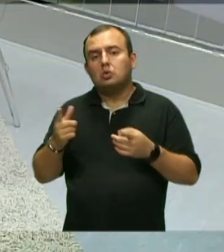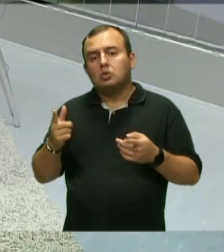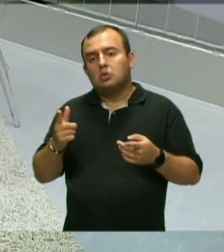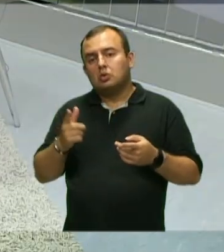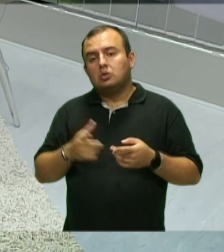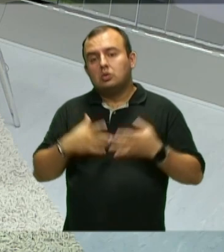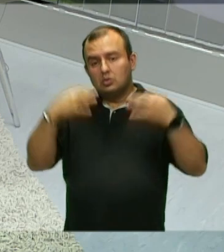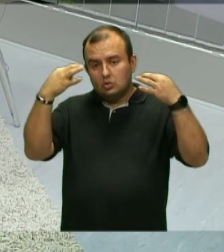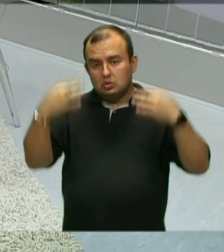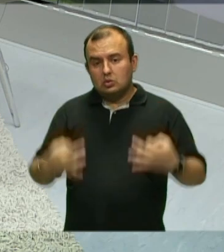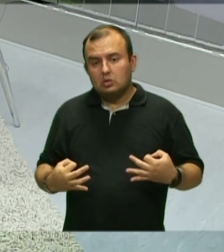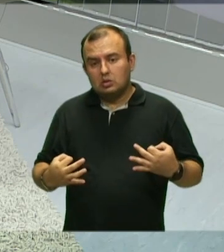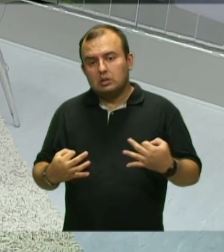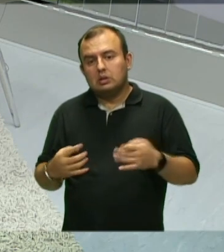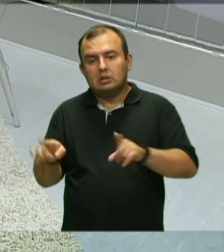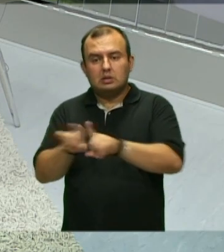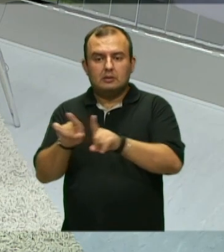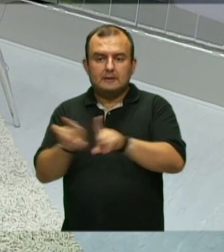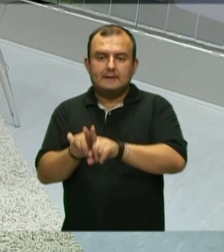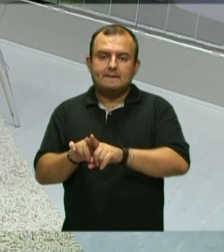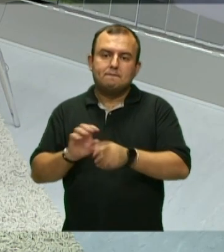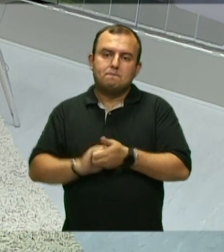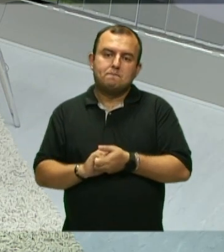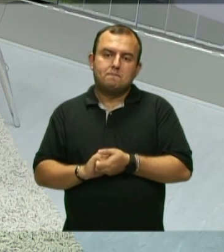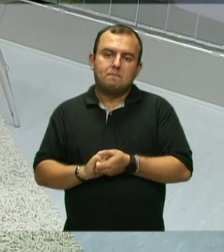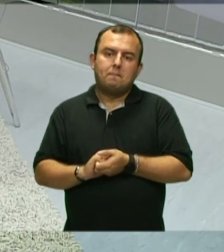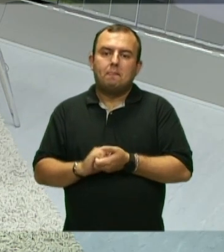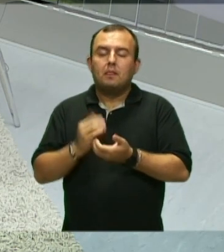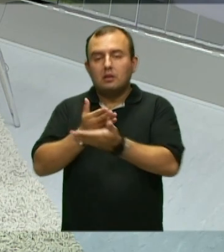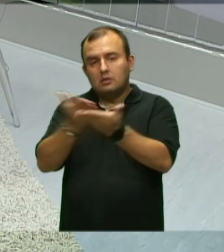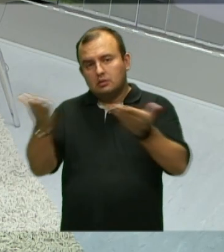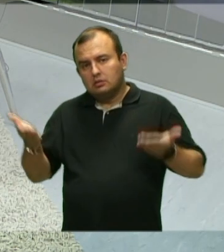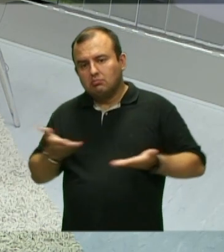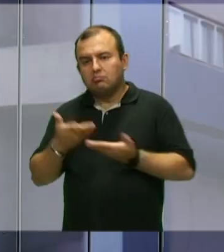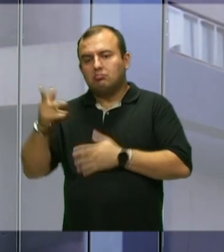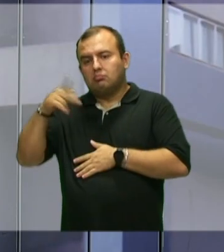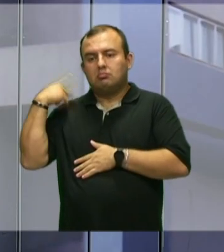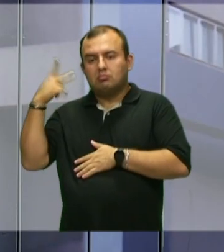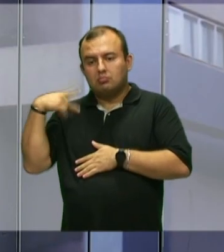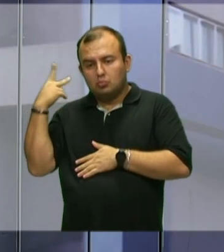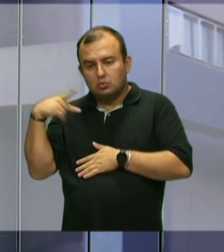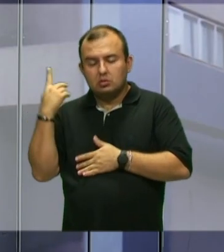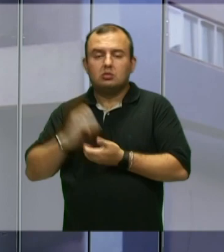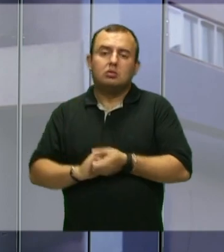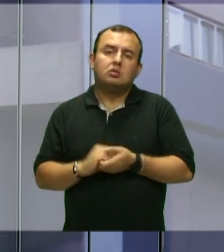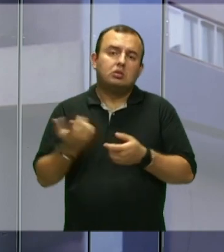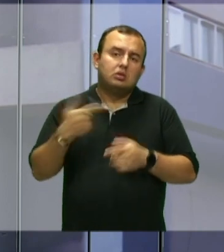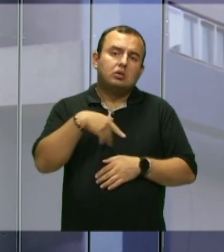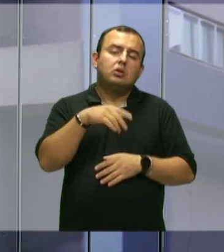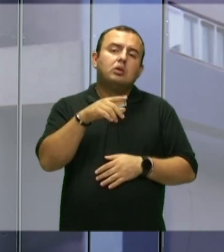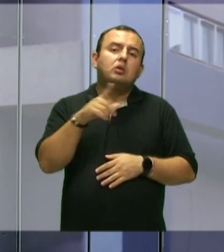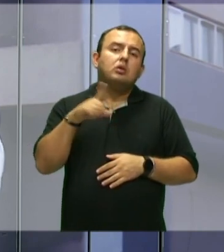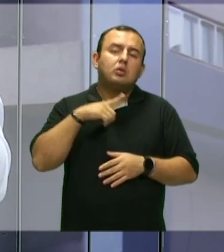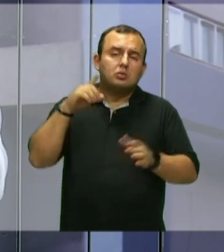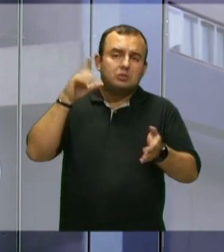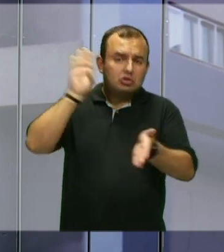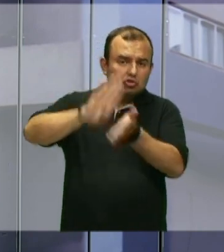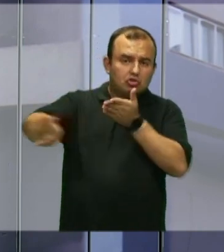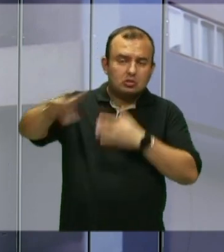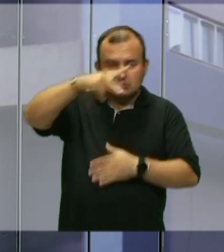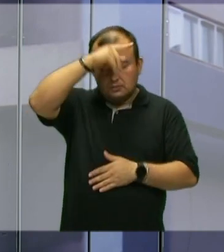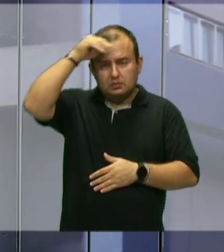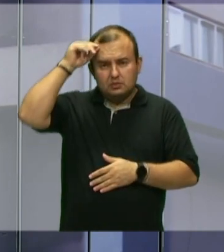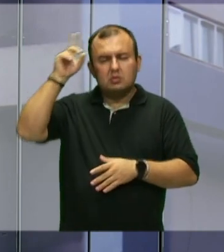da justiça e entra na seara da política. Então o impeachment, ele nada mais é do que um